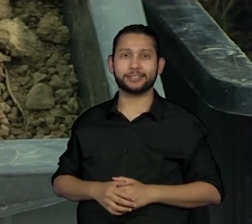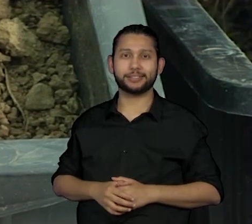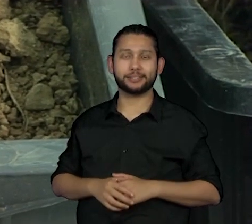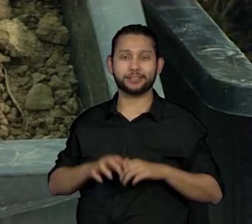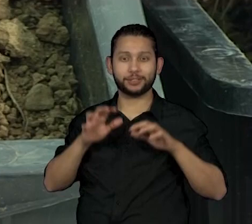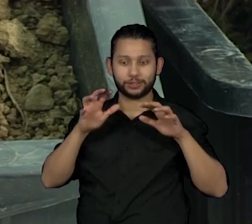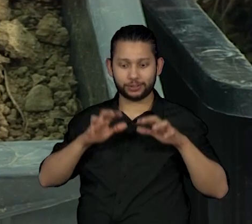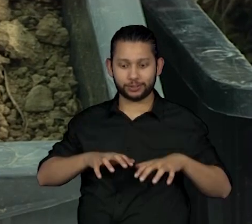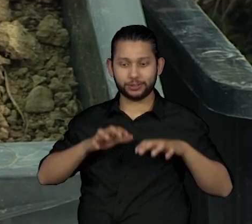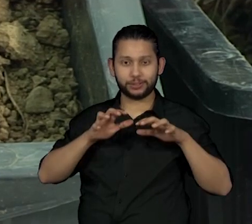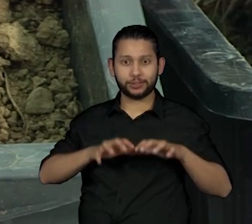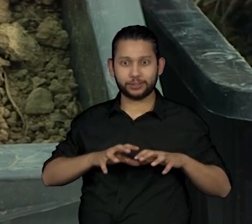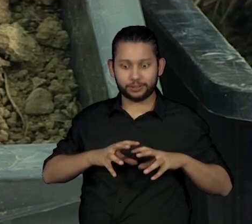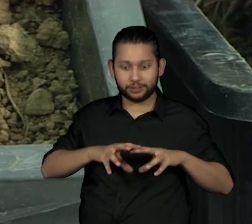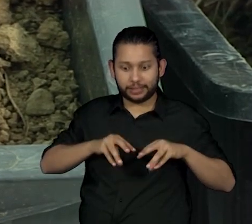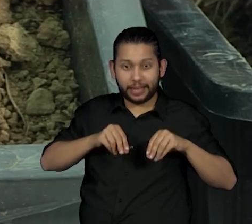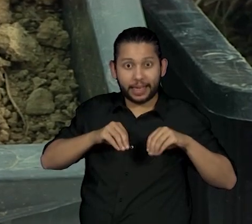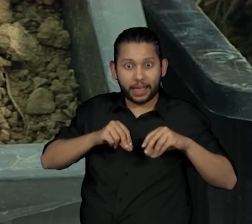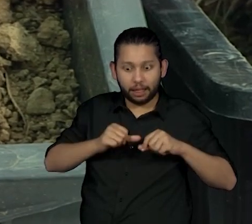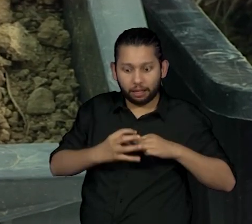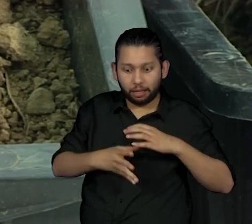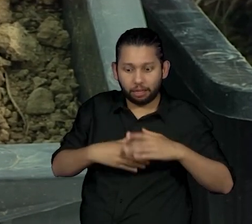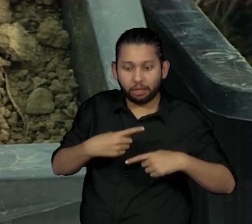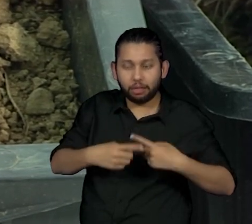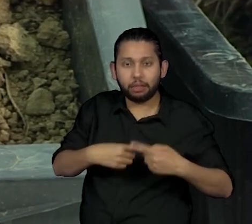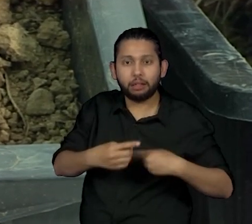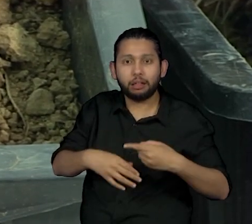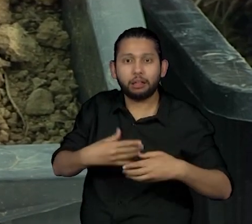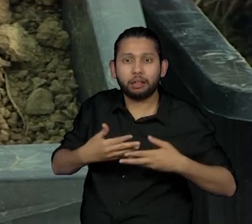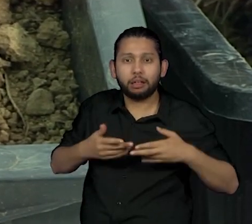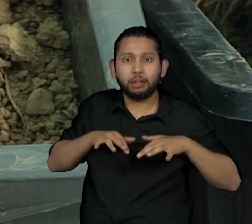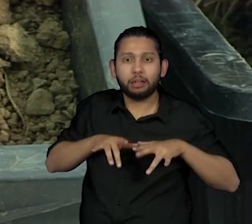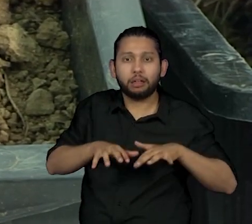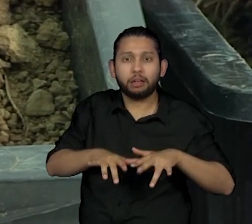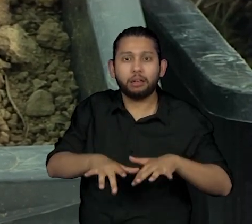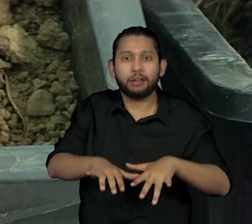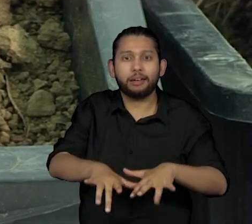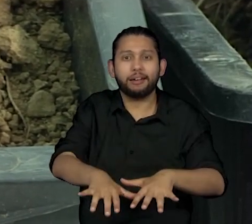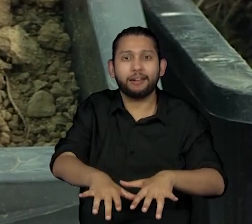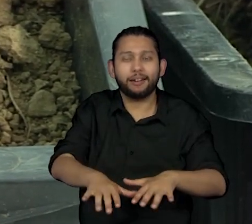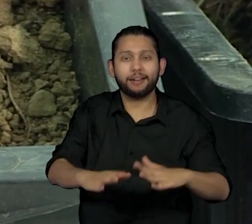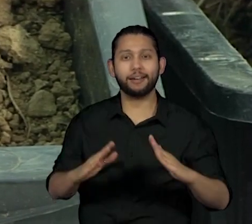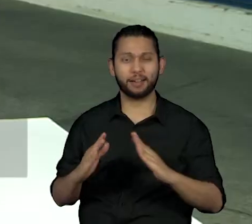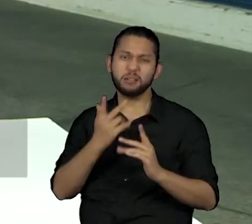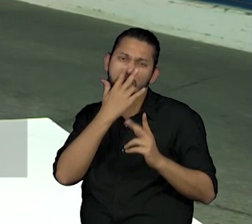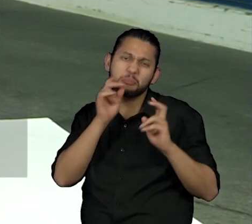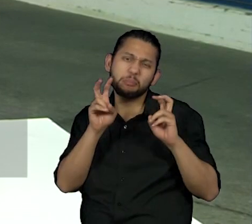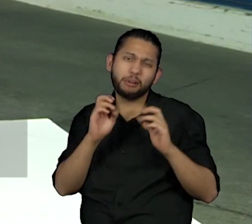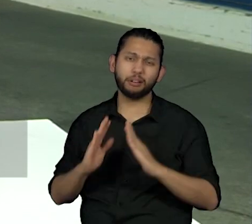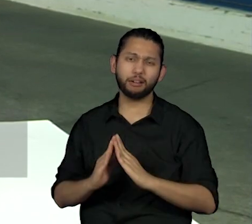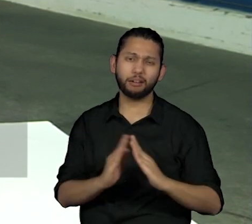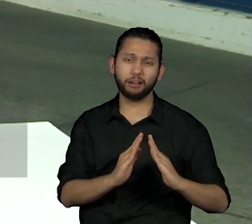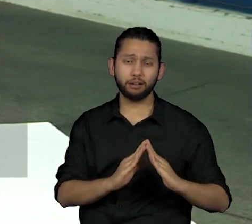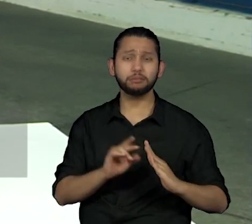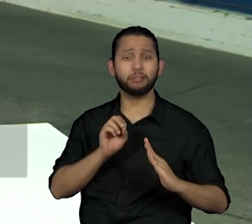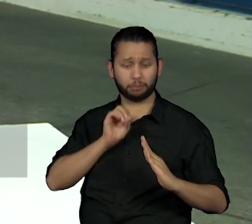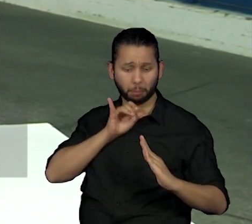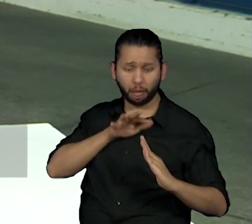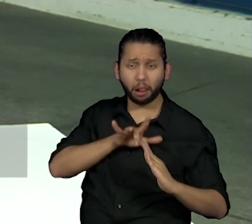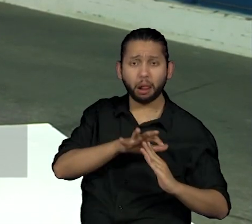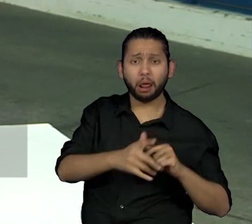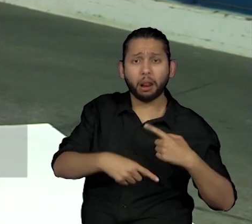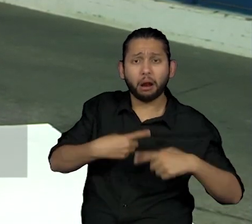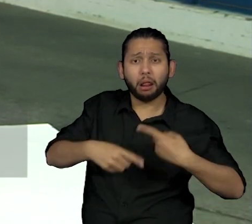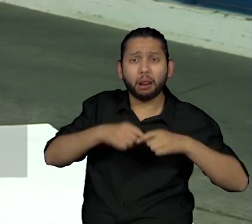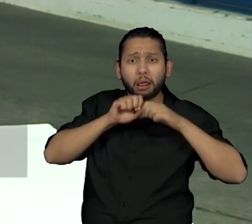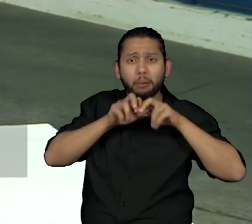Começa a chover, olha o que acontece com os palitinhos que simulam as casas, eles podem desmoronar. Então o que aconteceu aqui? Por